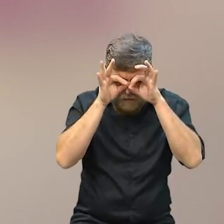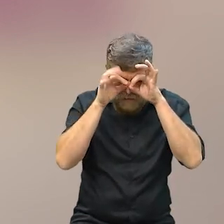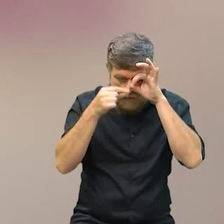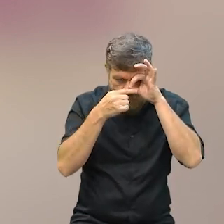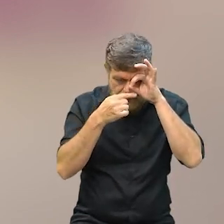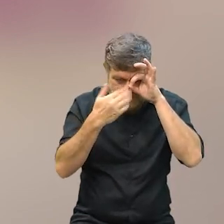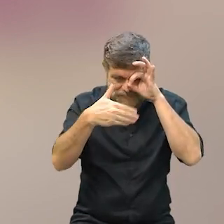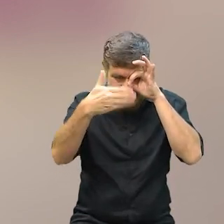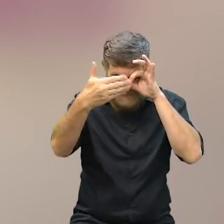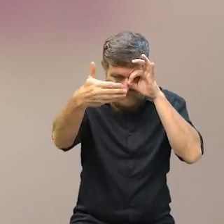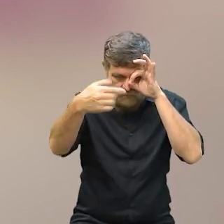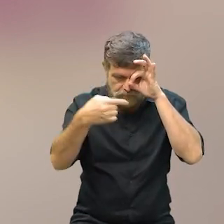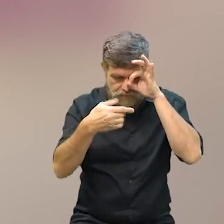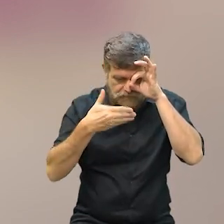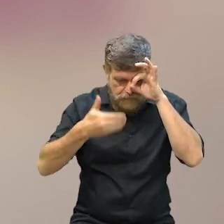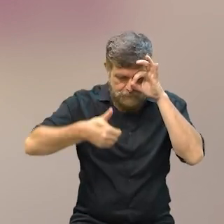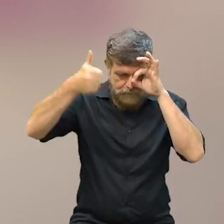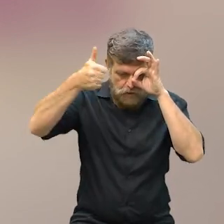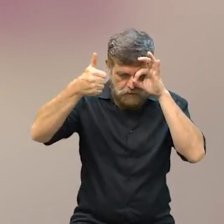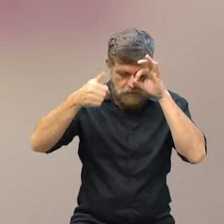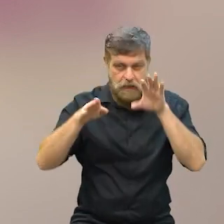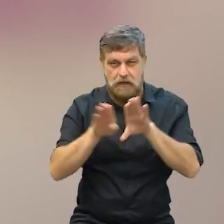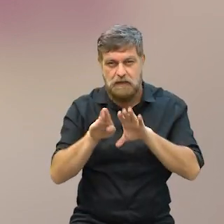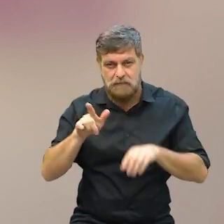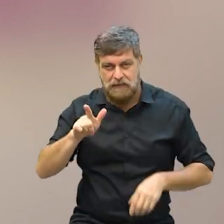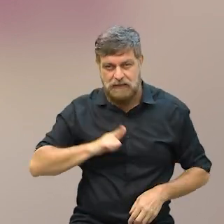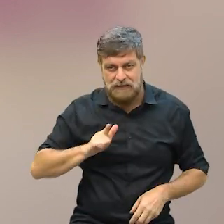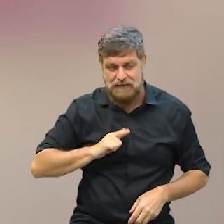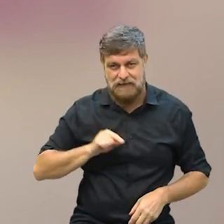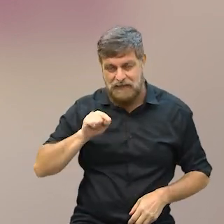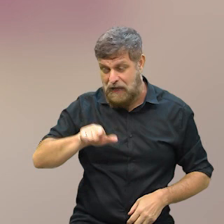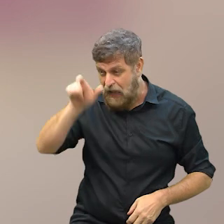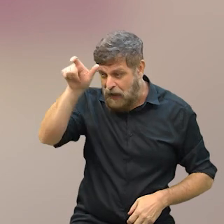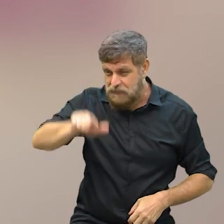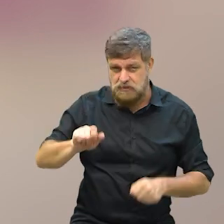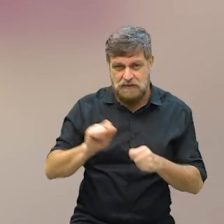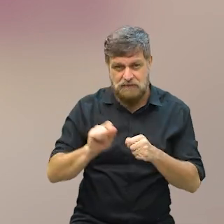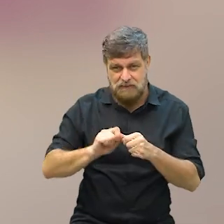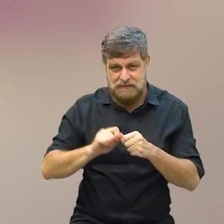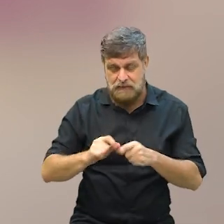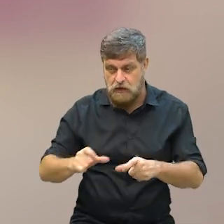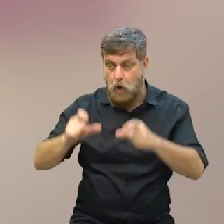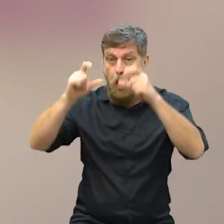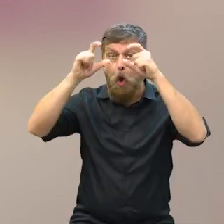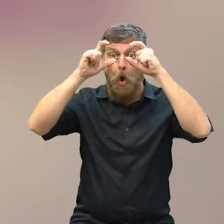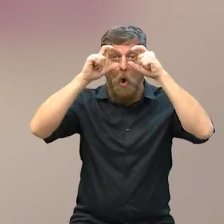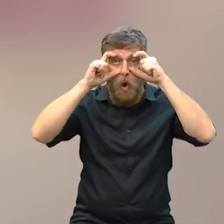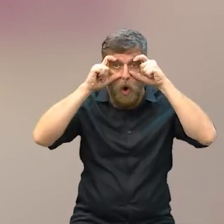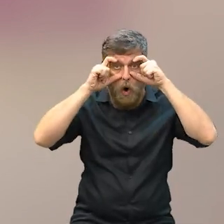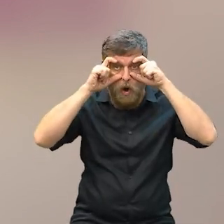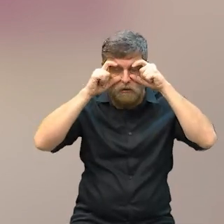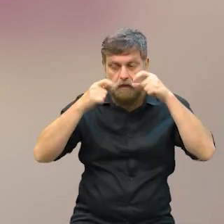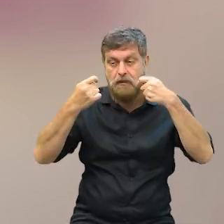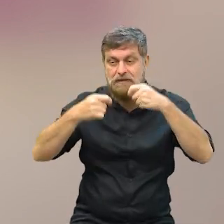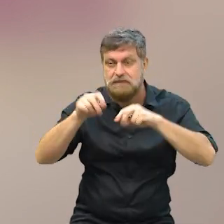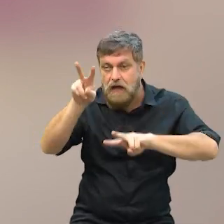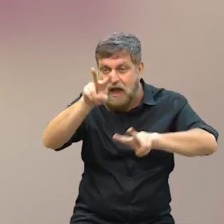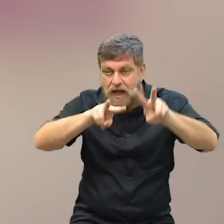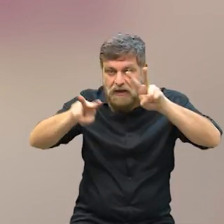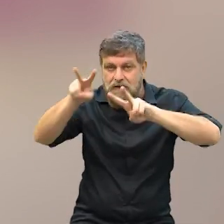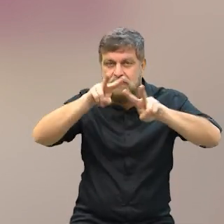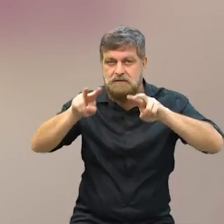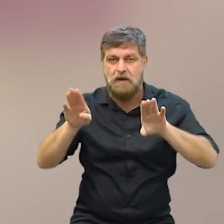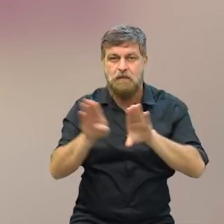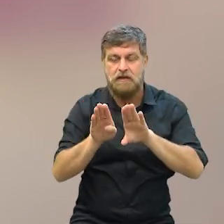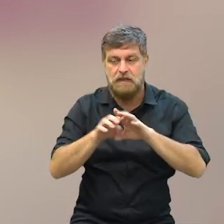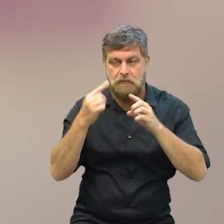mas sim para desenvolver visão, mas também, se tiver alta hipermetropia, de fazer correção óptica, para essa criança enxergar